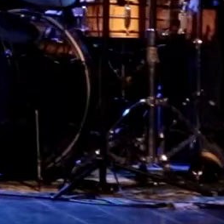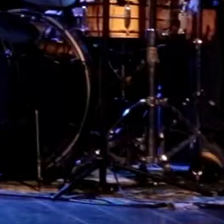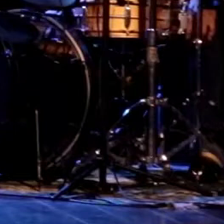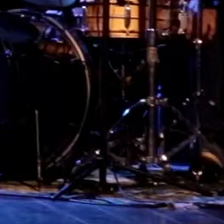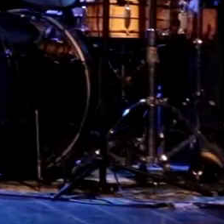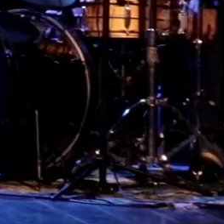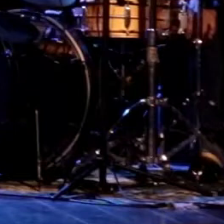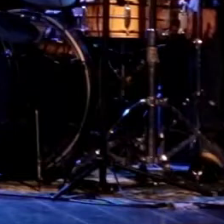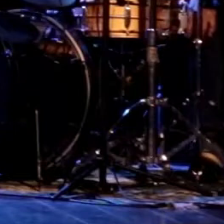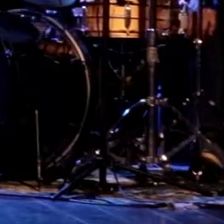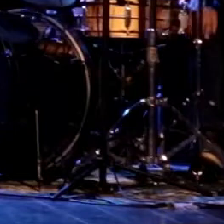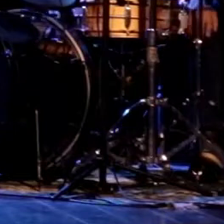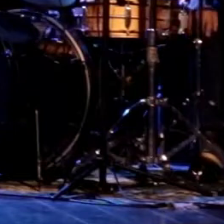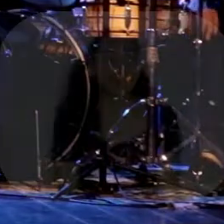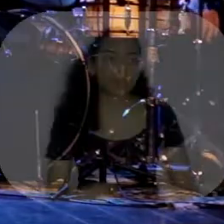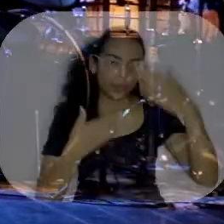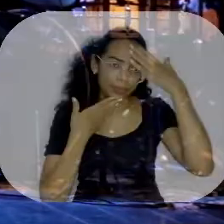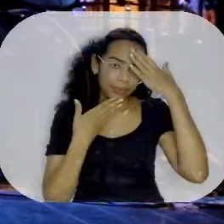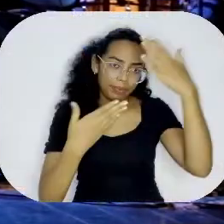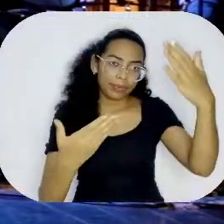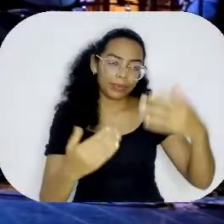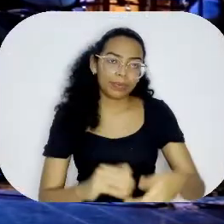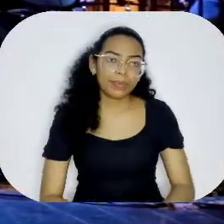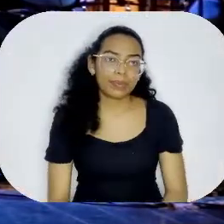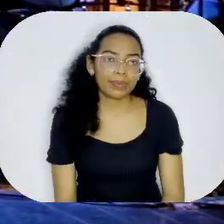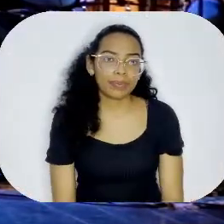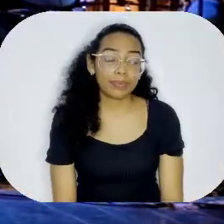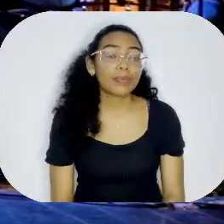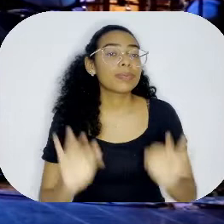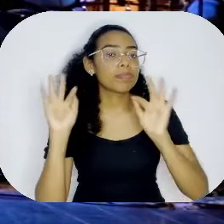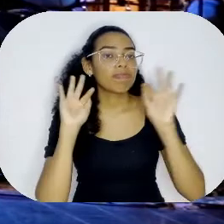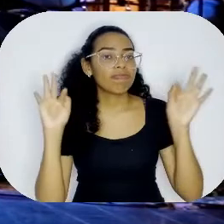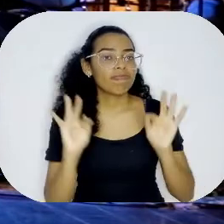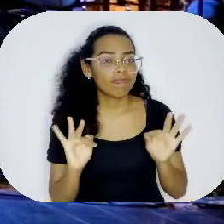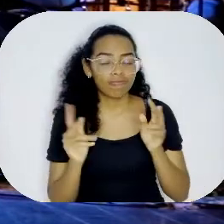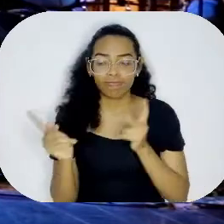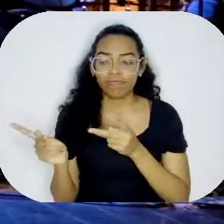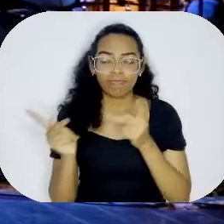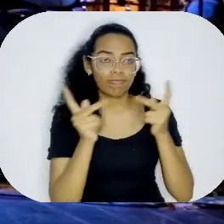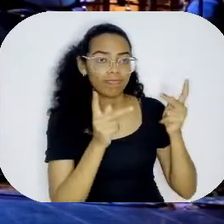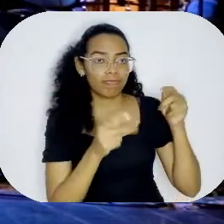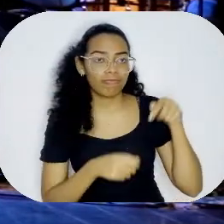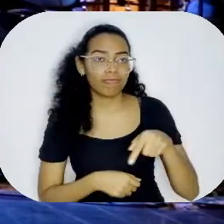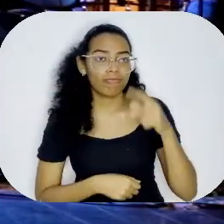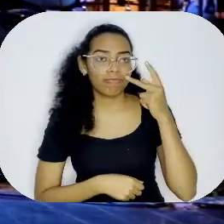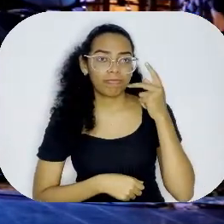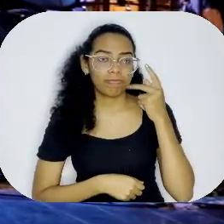i Fortaleza. Muito obrigada. Muito